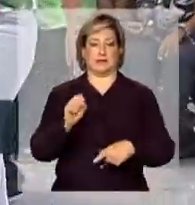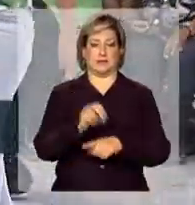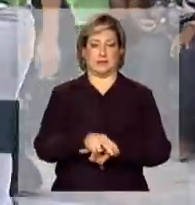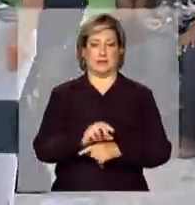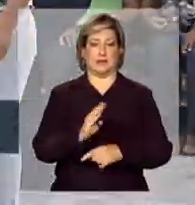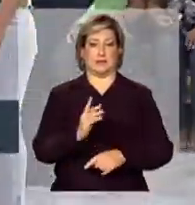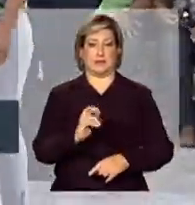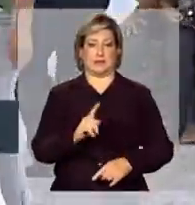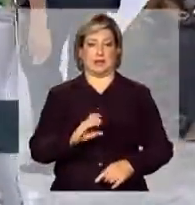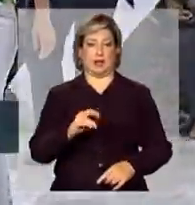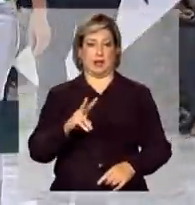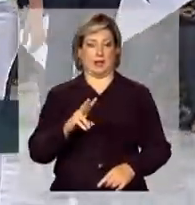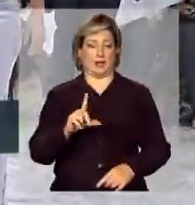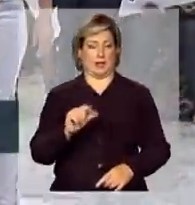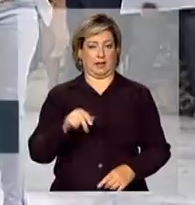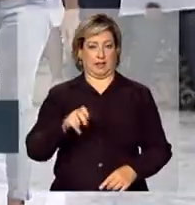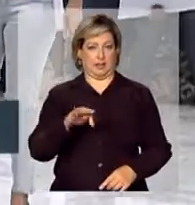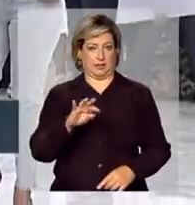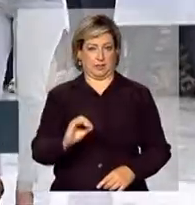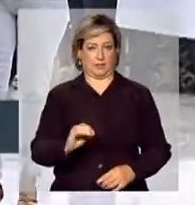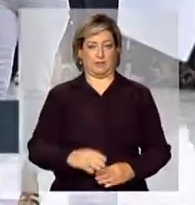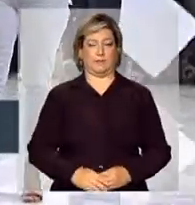Brizola Neto